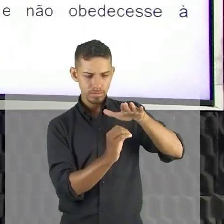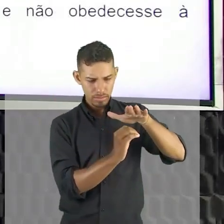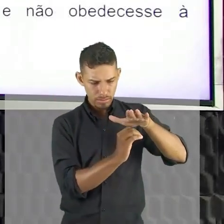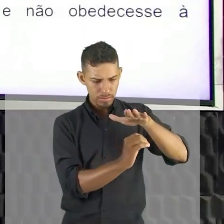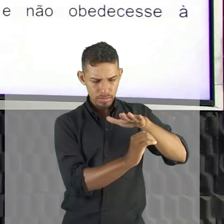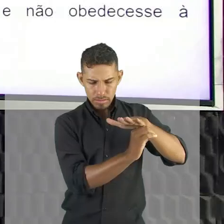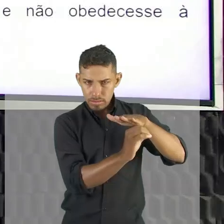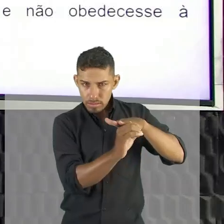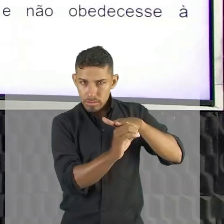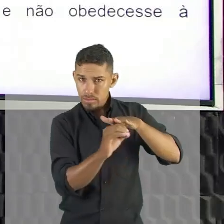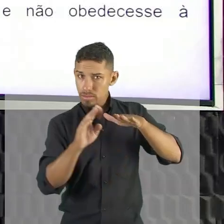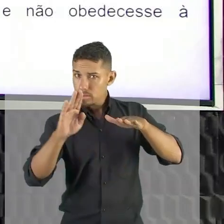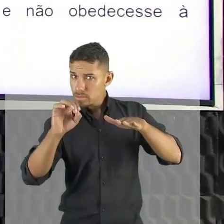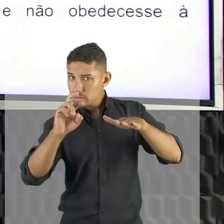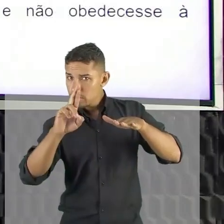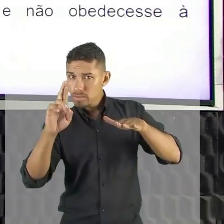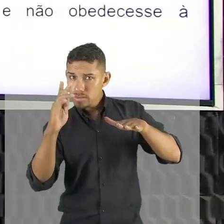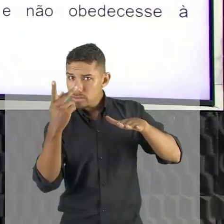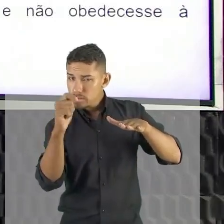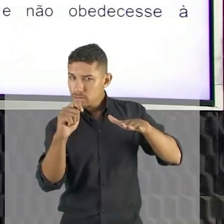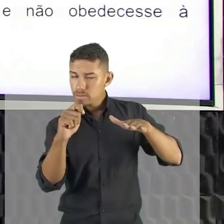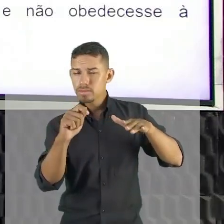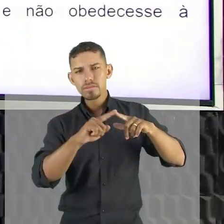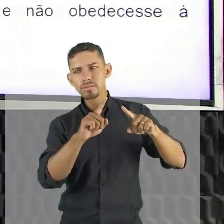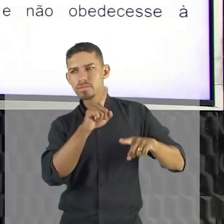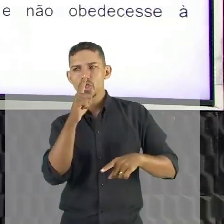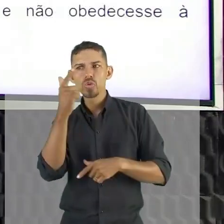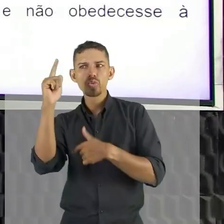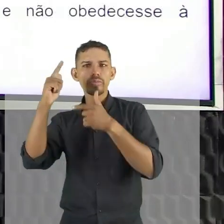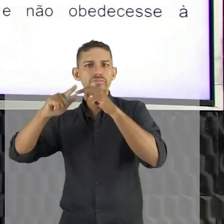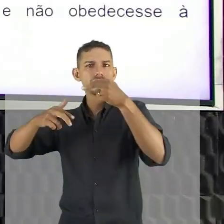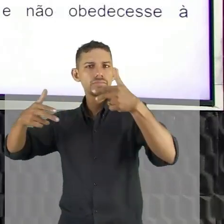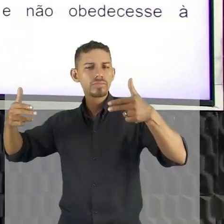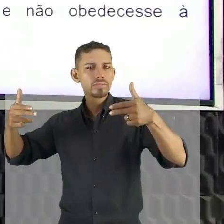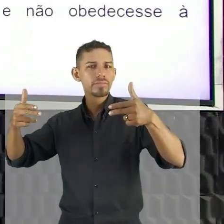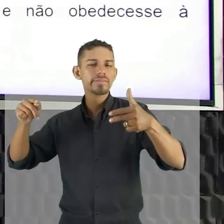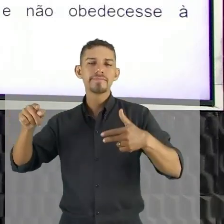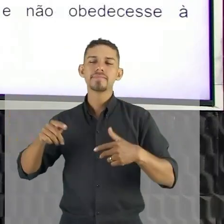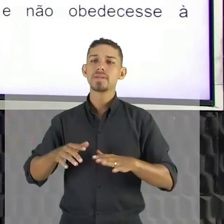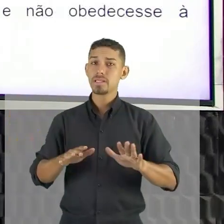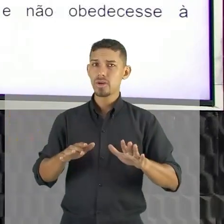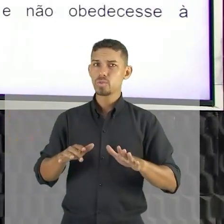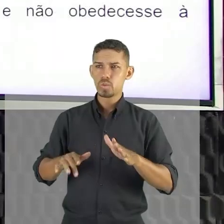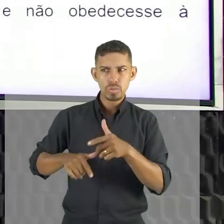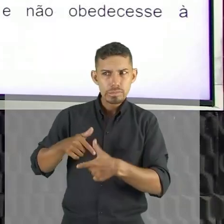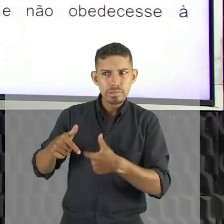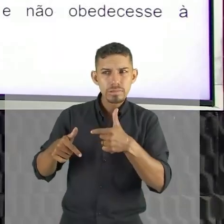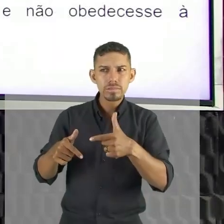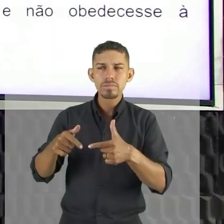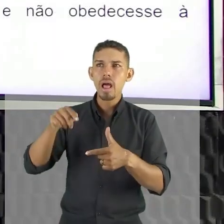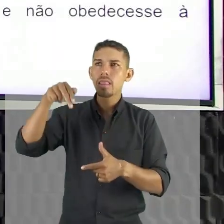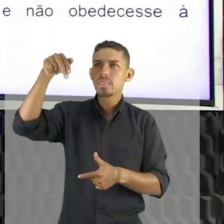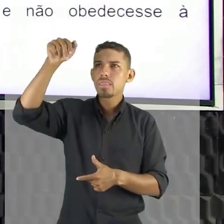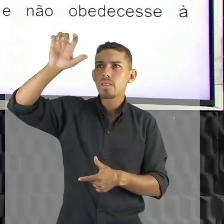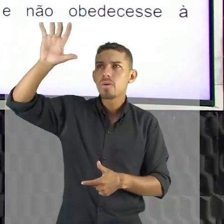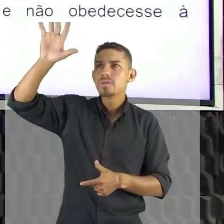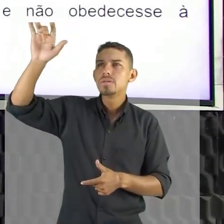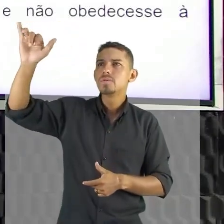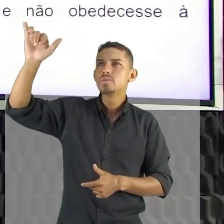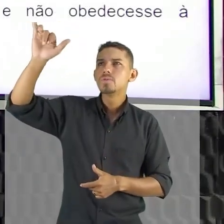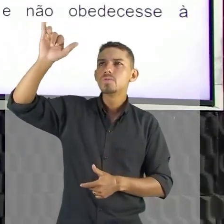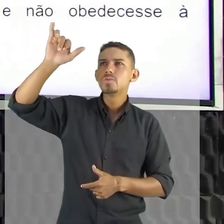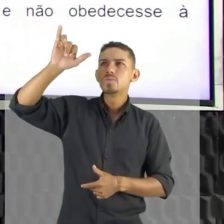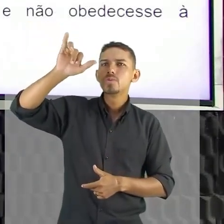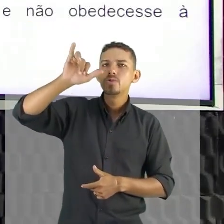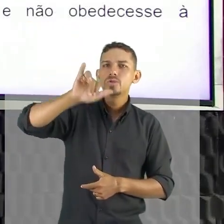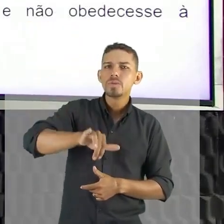também que estavam sendo produzidos naquele momento. Então, é uma corrida. E aí, por que eu saio do Nordeste e vou para esse Norte, eu vou para esse